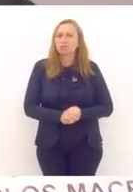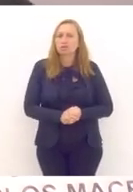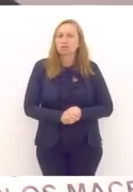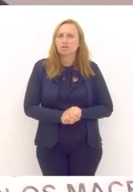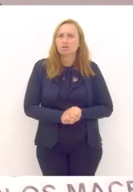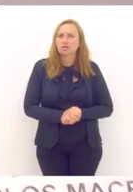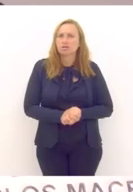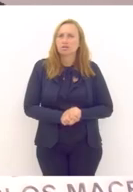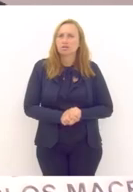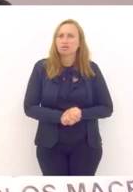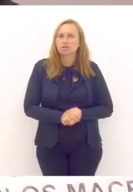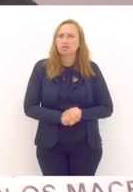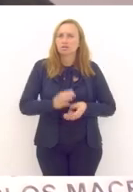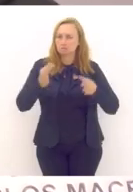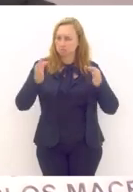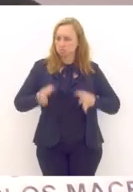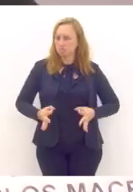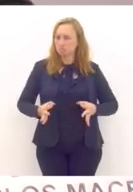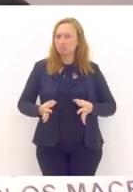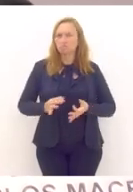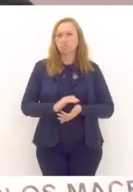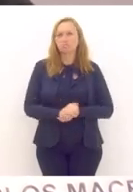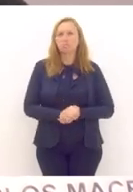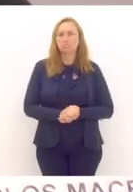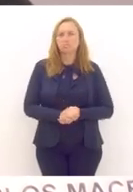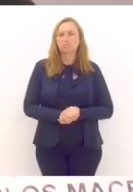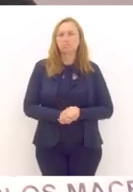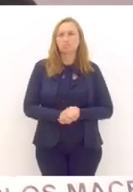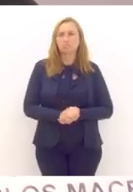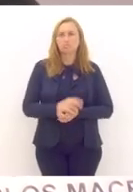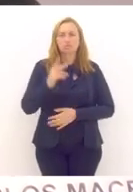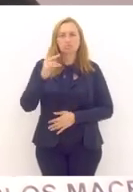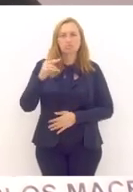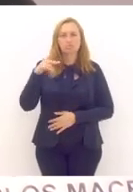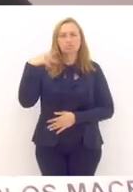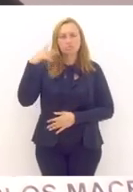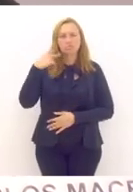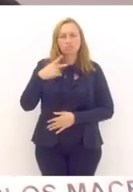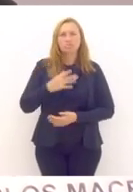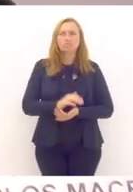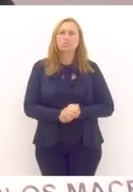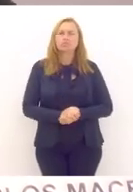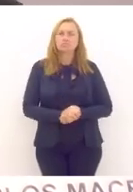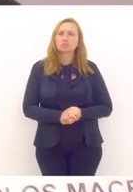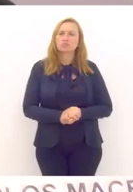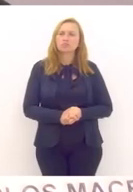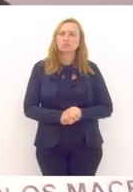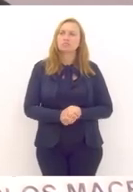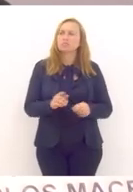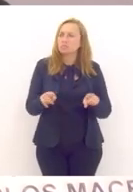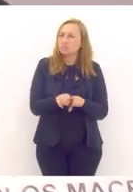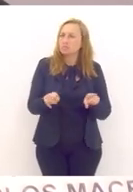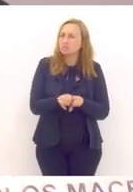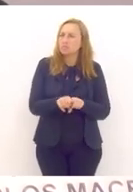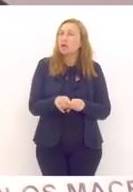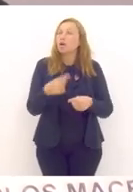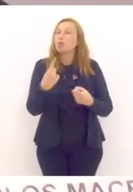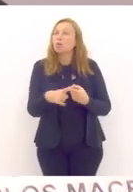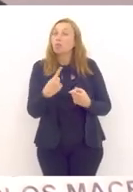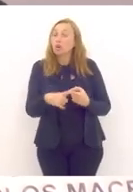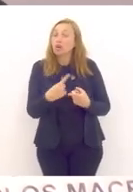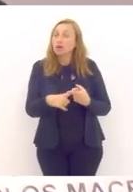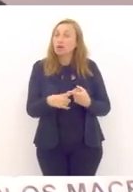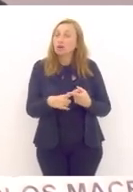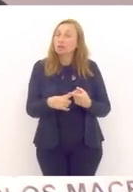honestidade intelectual, e o político ele tem que buscar também, porque uma coisa é você fazer